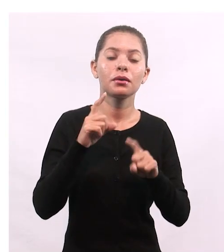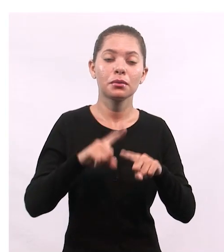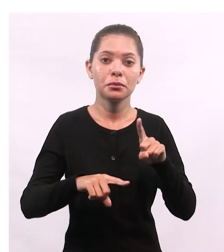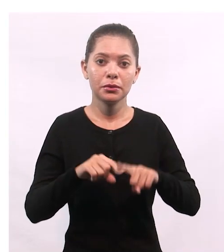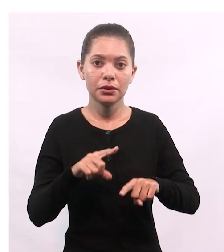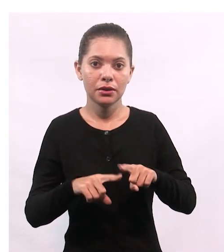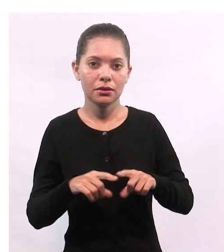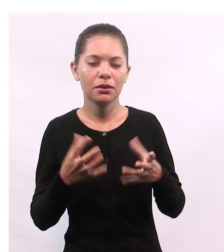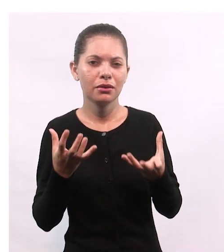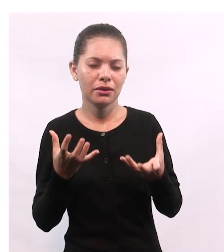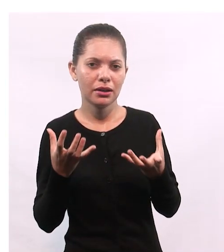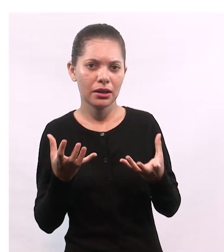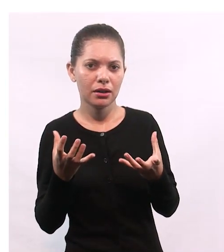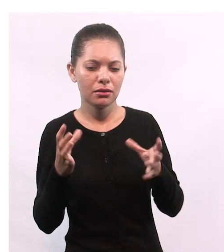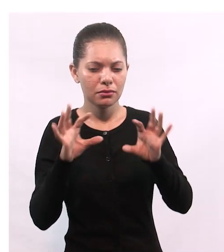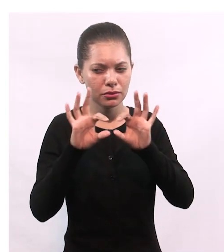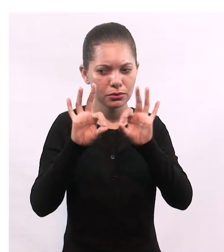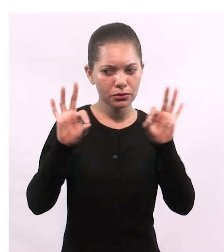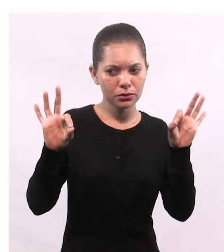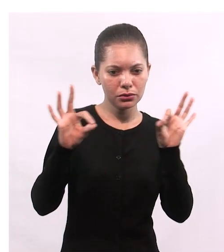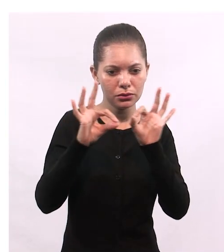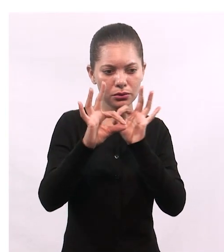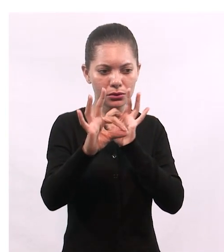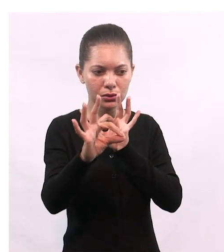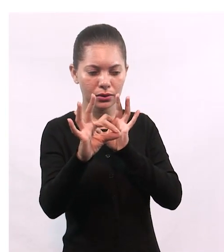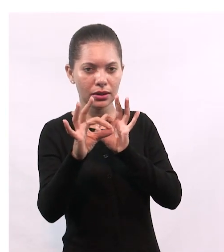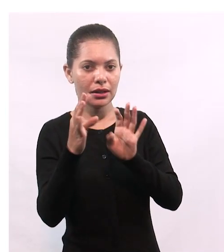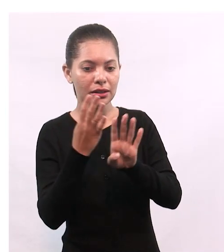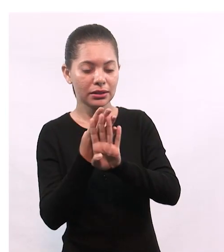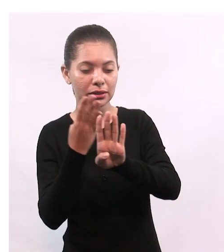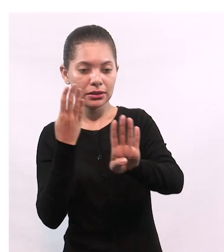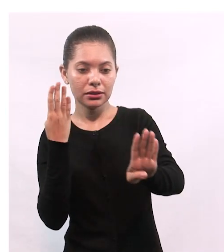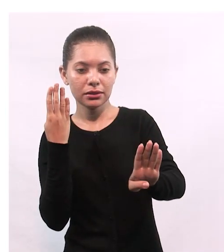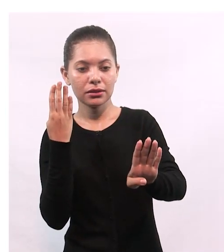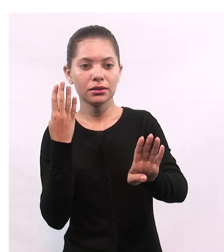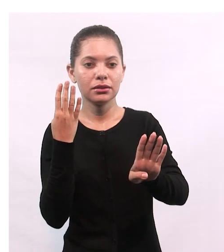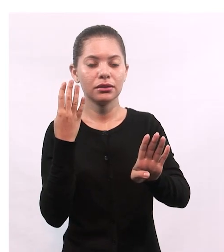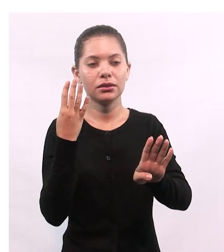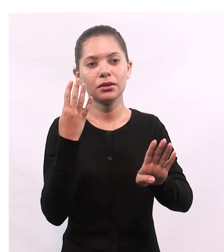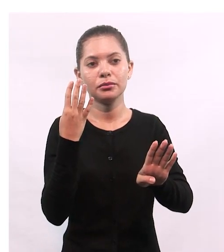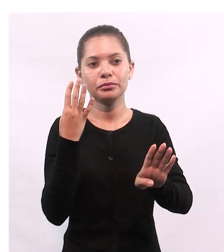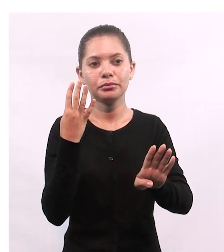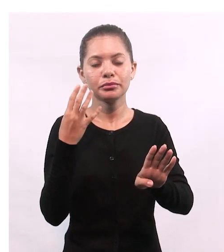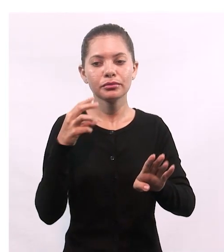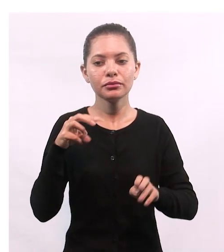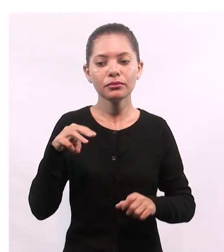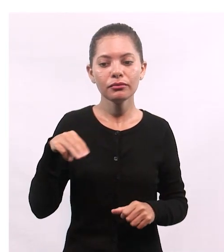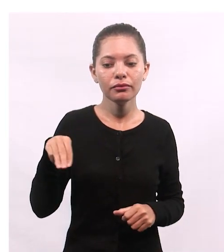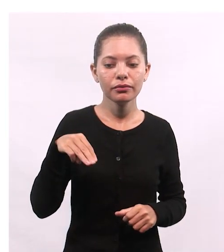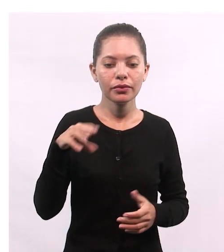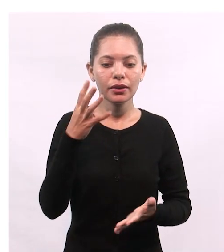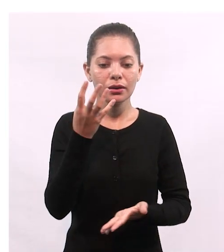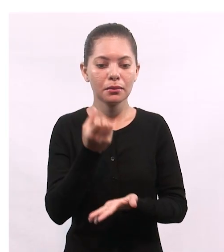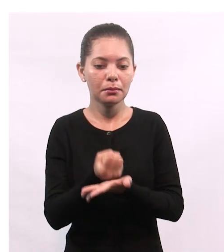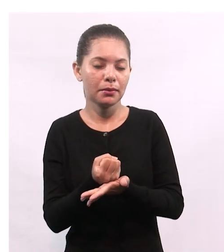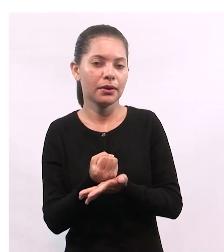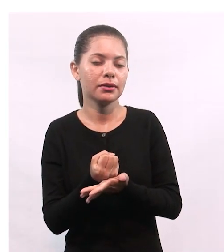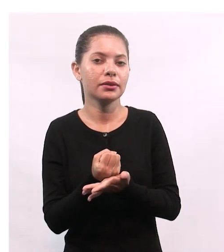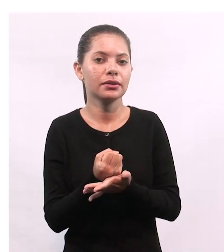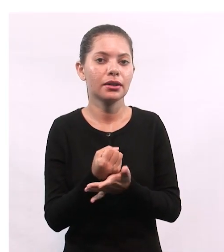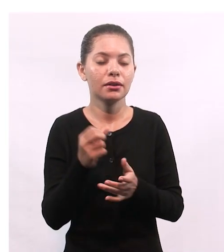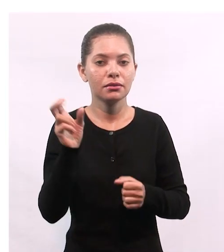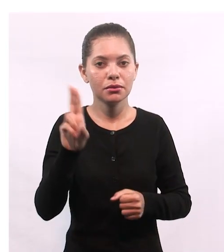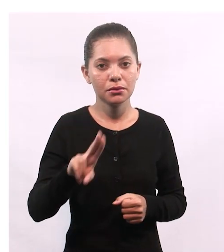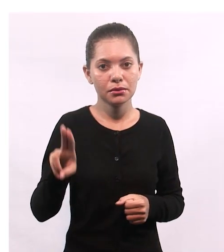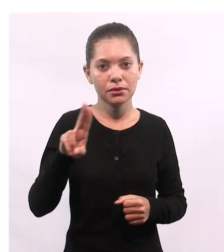o objeto eu quero mensurar, se eu quero mensurar a distância, se eu quero mensurar a massa, se eu quero mensurar a capacidade,